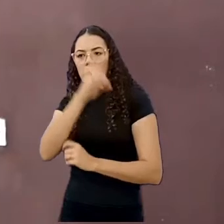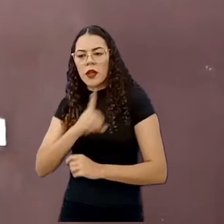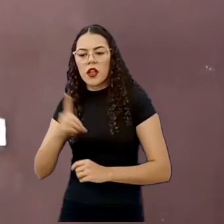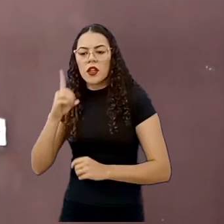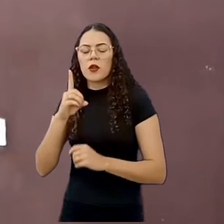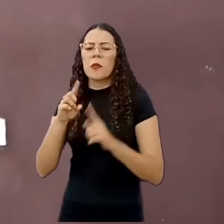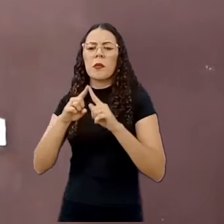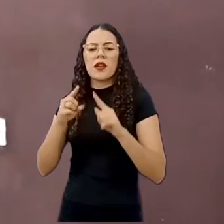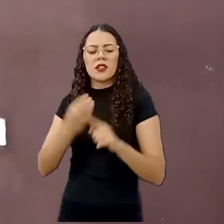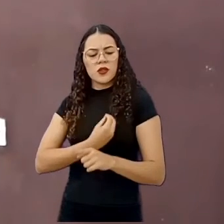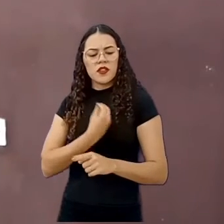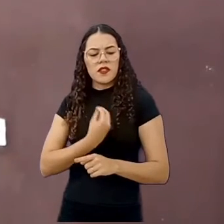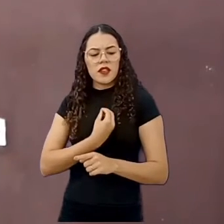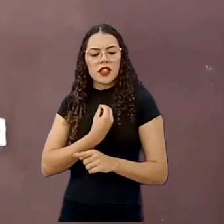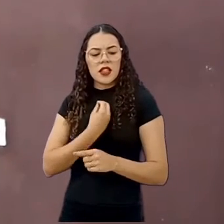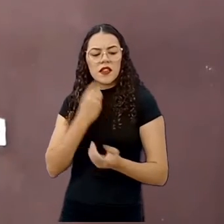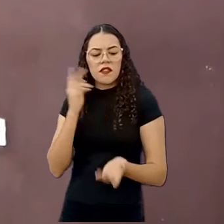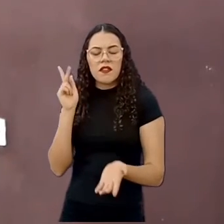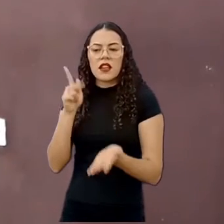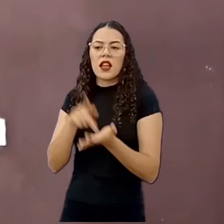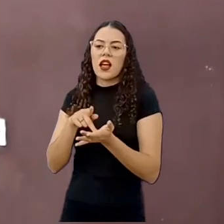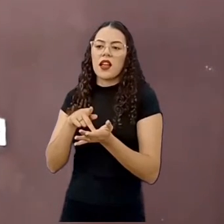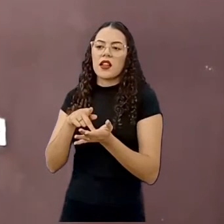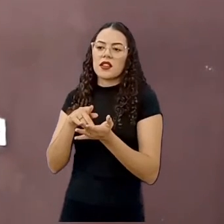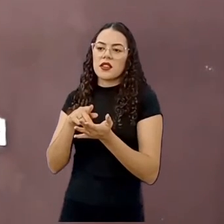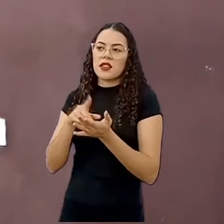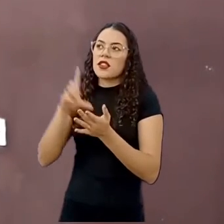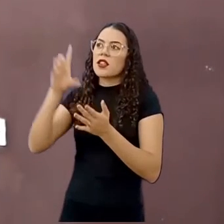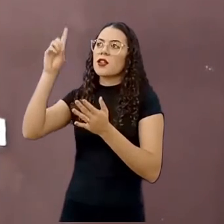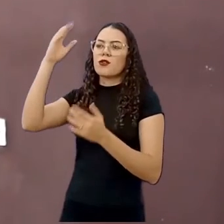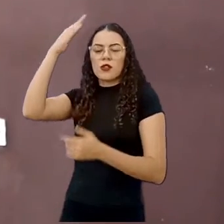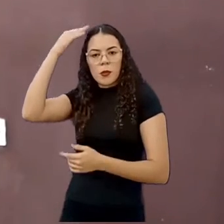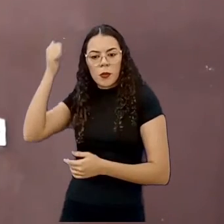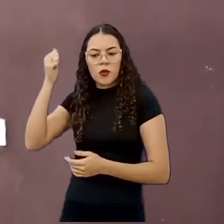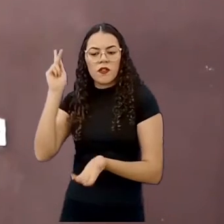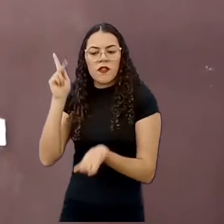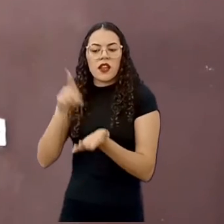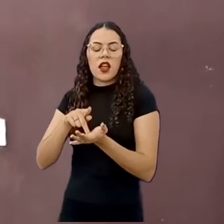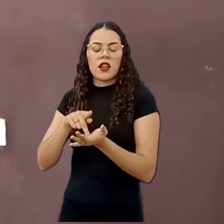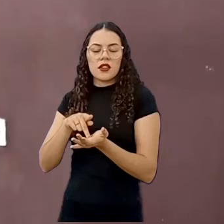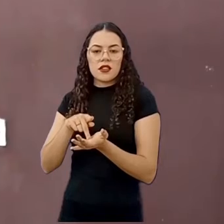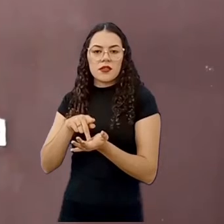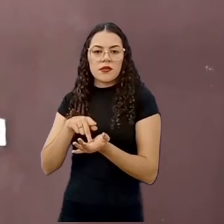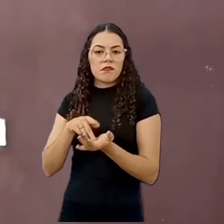será que eu estou vivendo de forma plena aquilo que o Senhor realmente me chamou para viver?